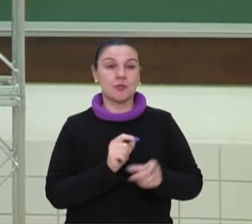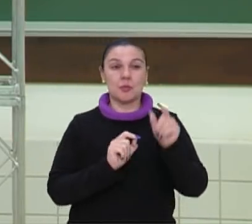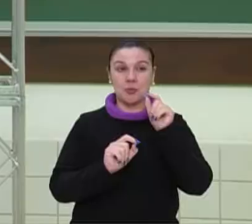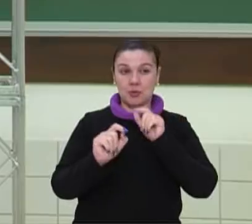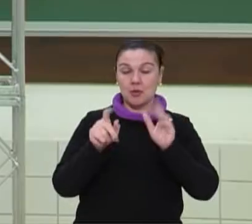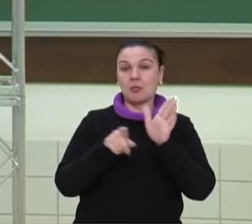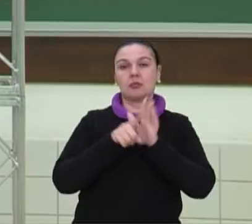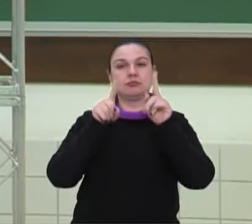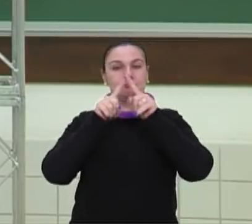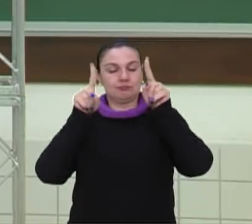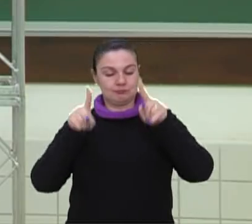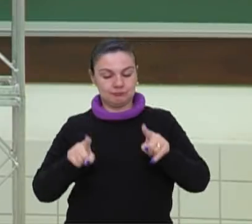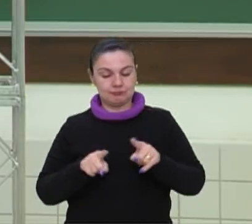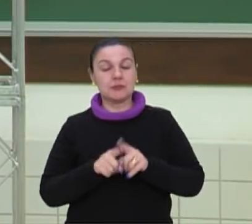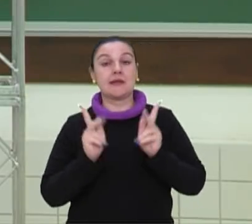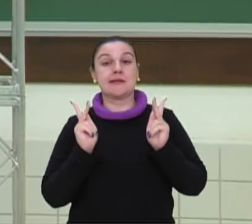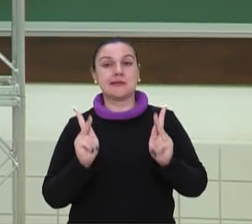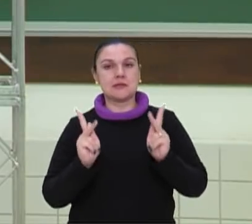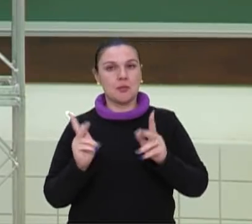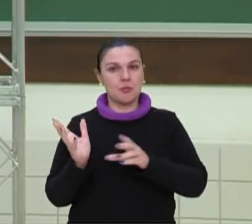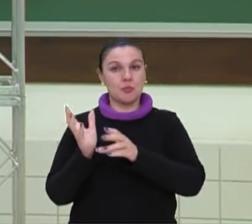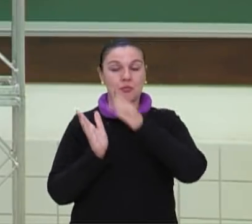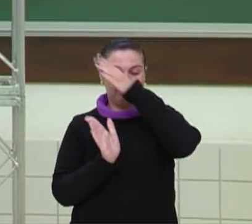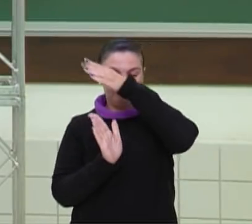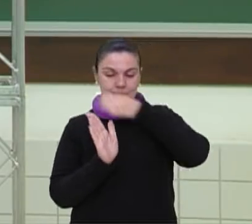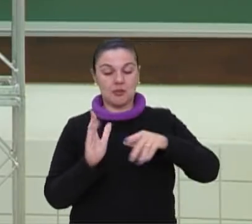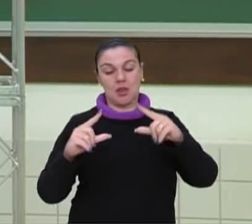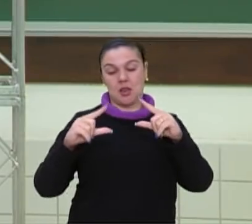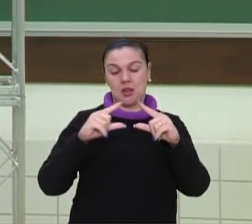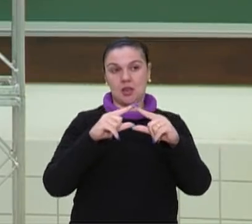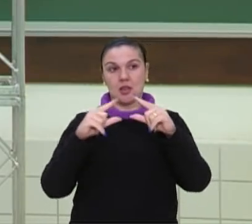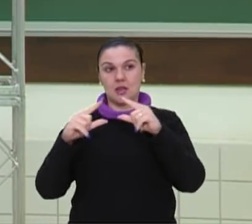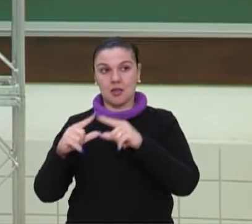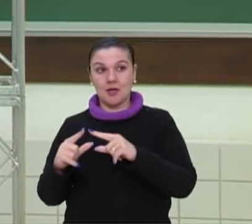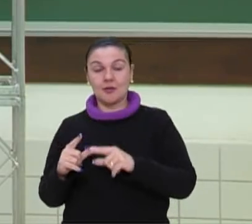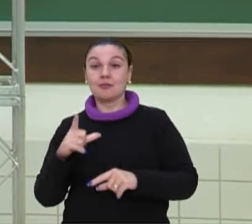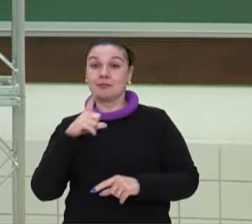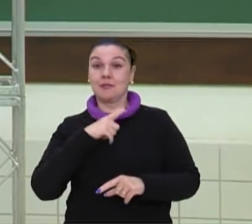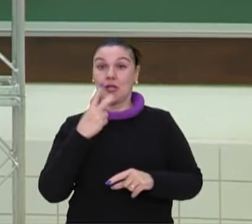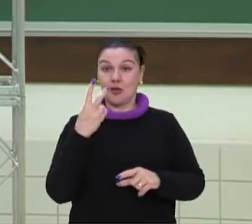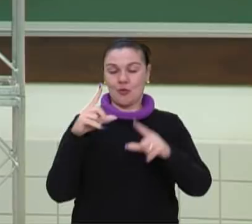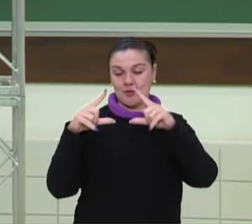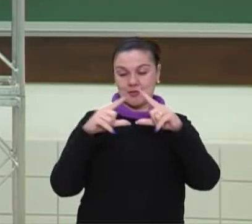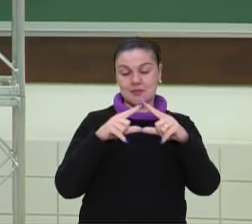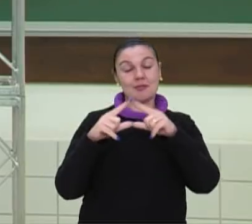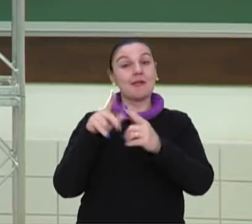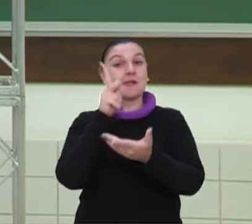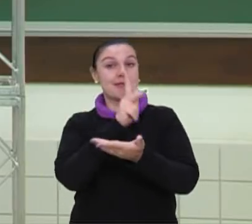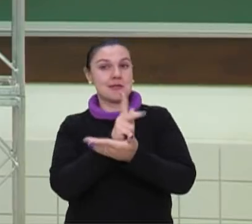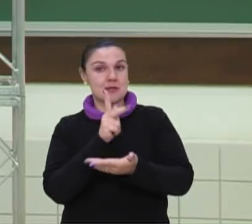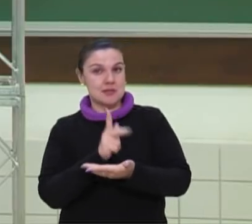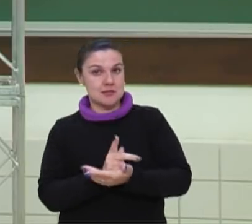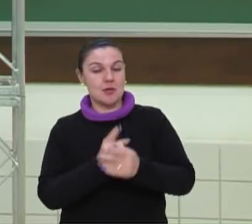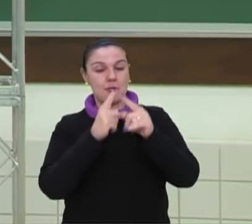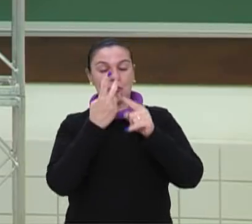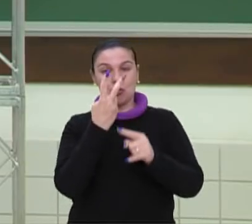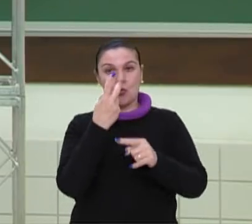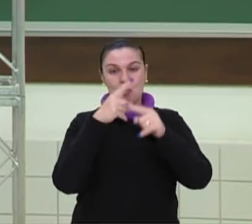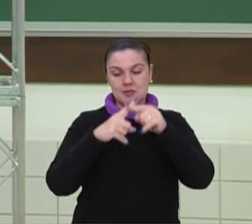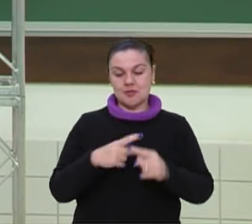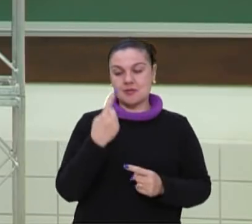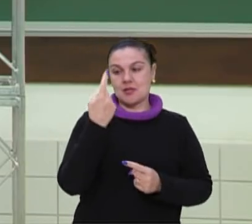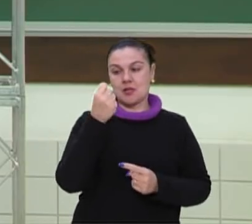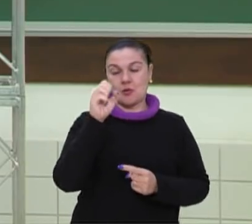ser um quadrilátero, nós vamos ter dois triângulos. E tendo dois triângulos, sempre é 2 vezes